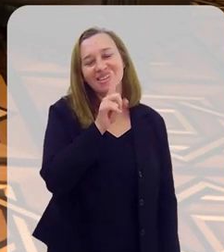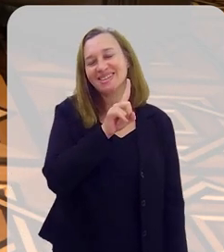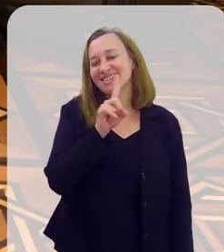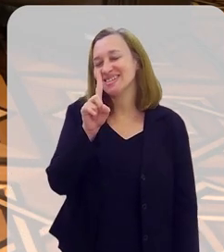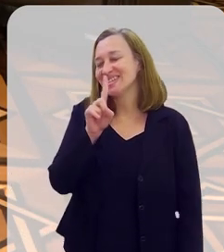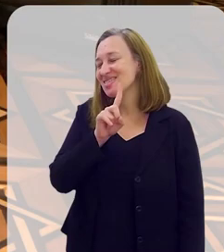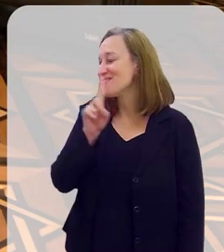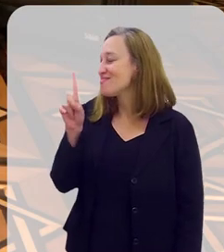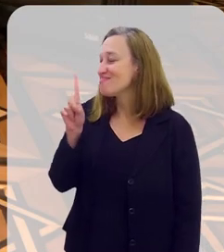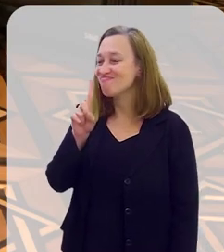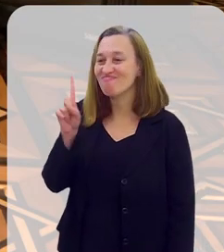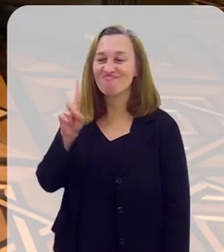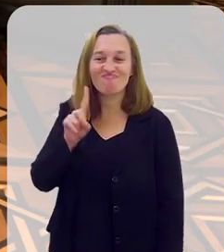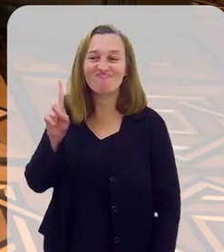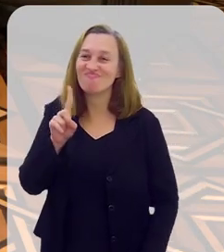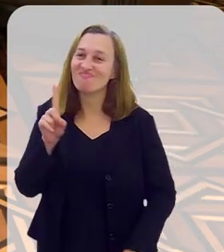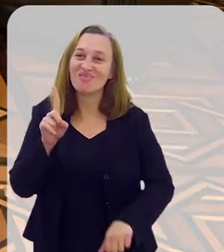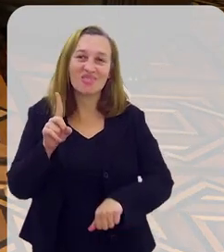ca